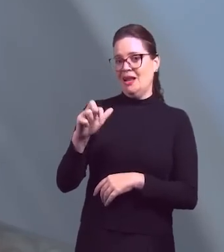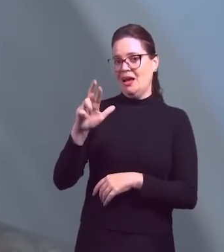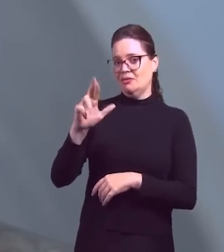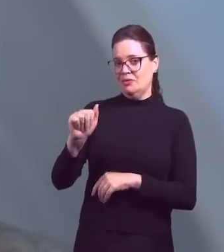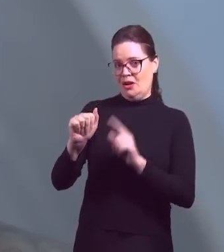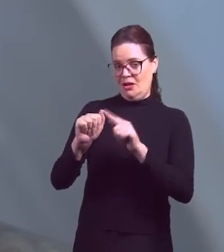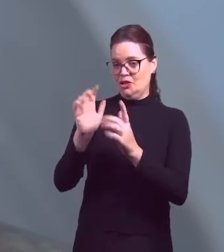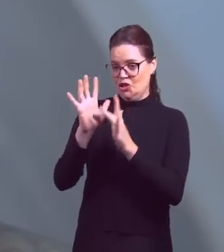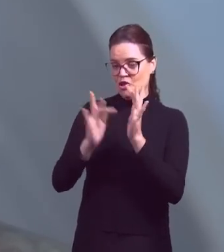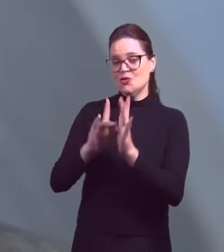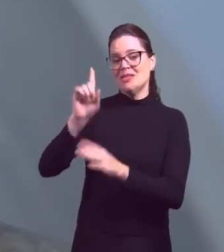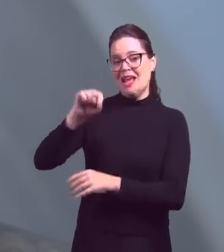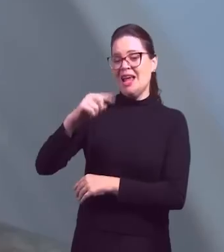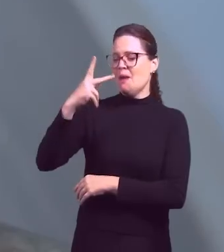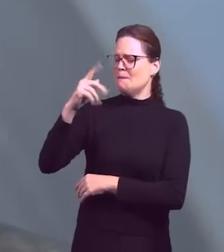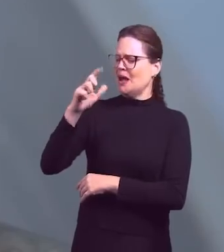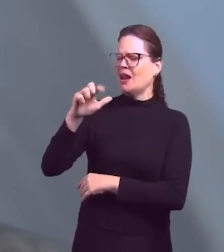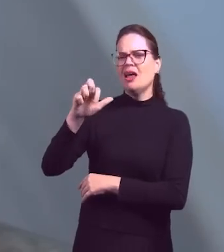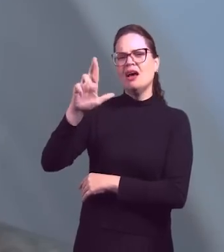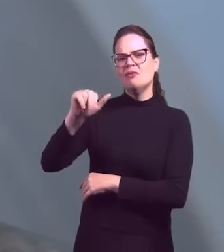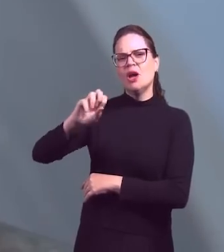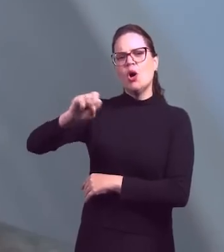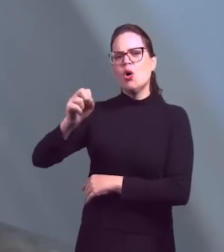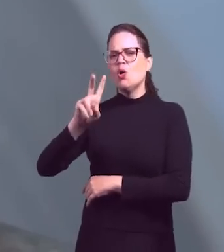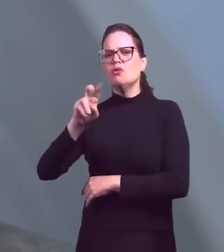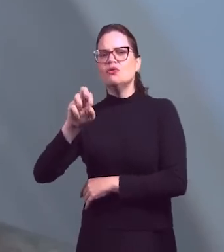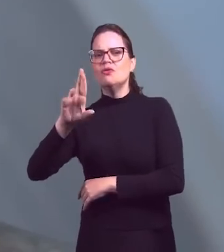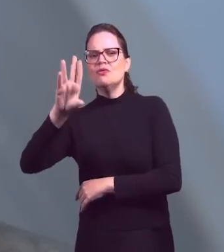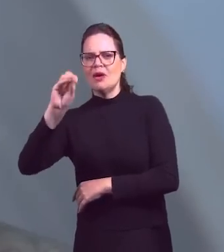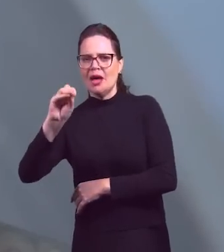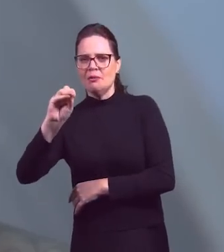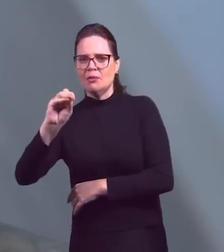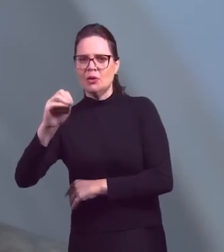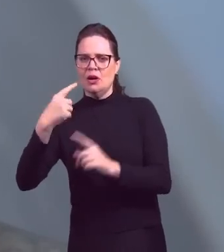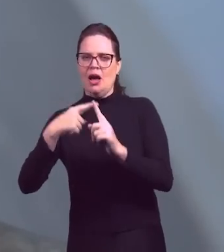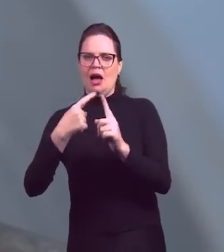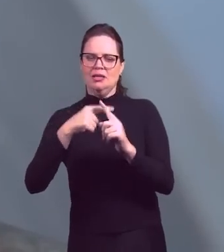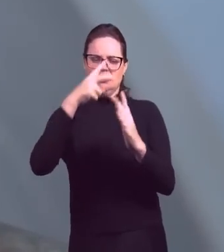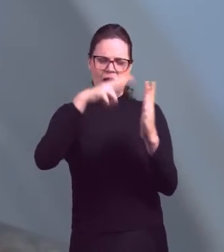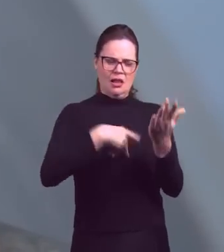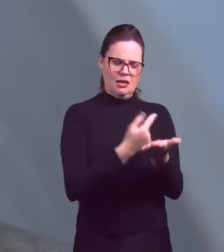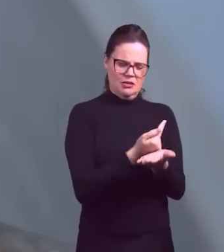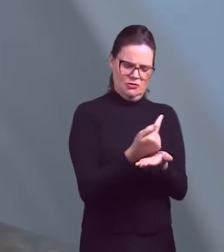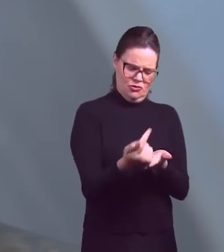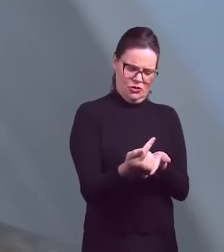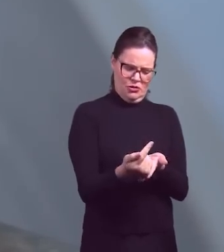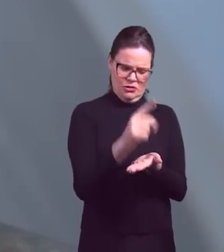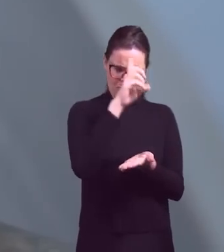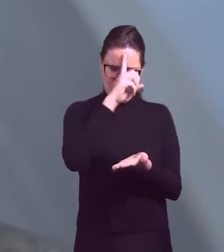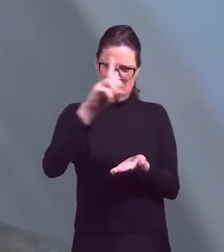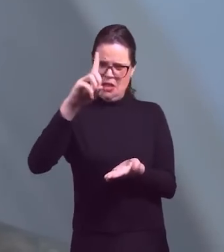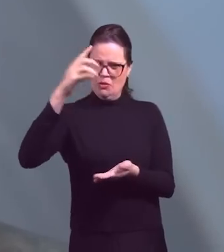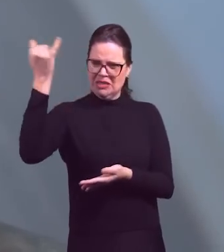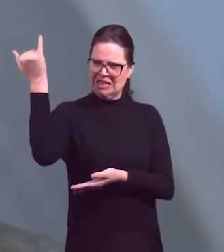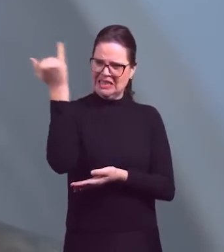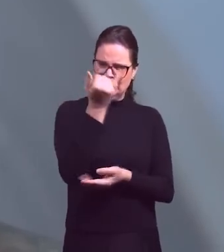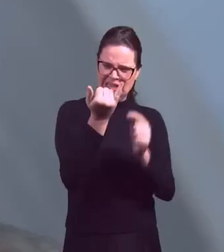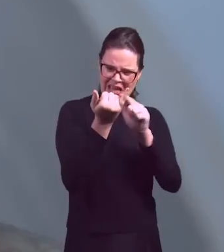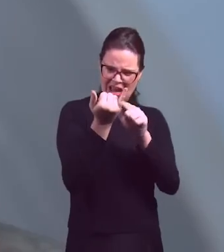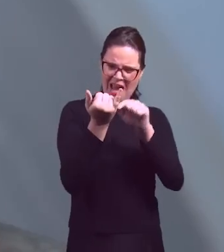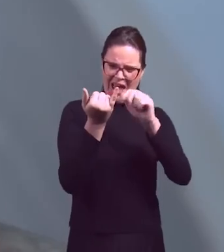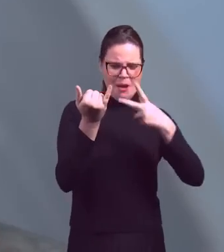ele falou, e você olha Deus criando todas as coisas pela sua